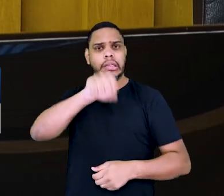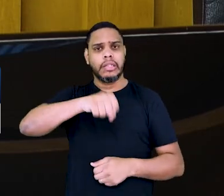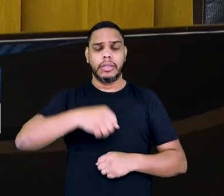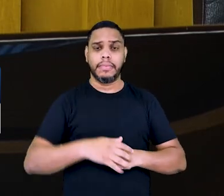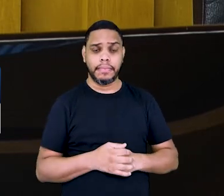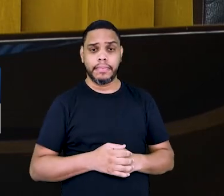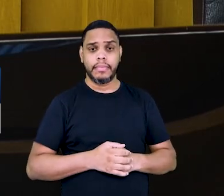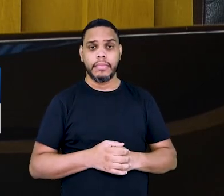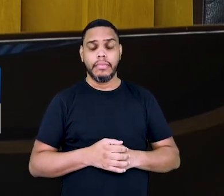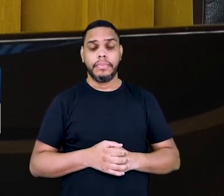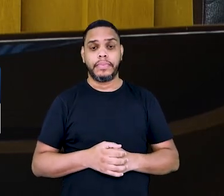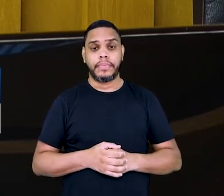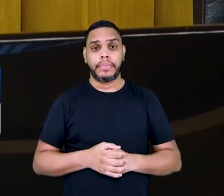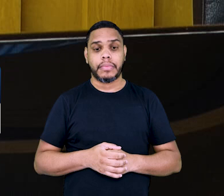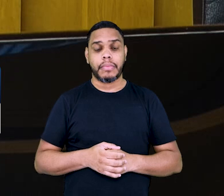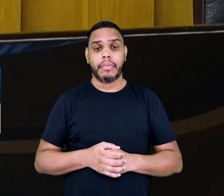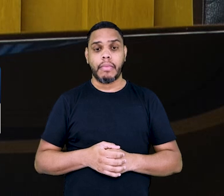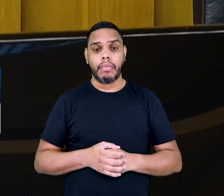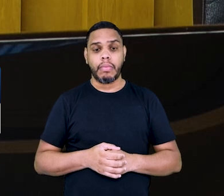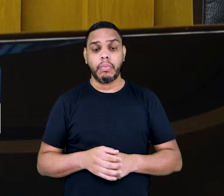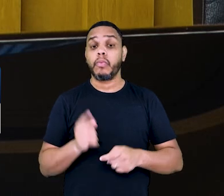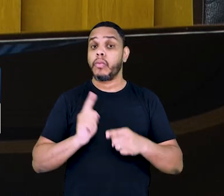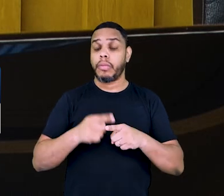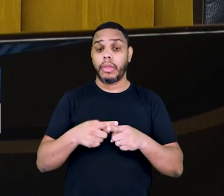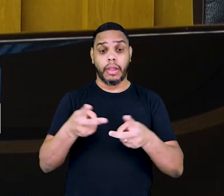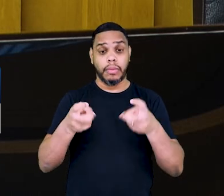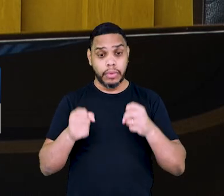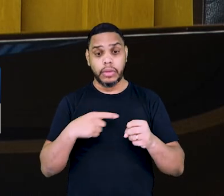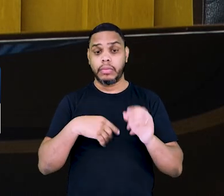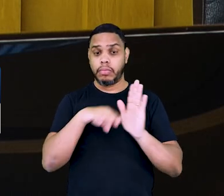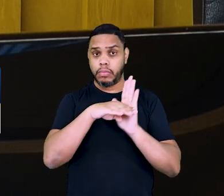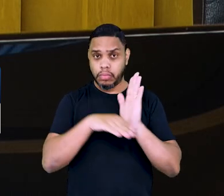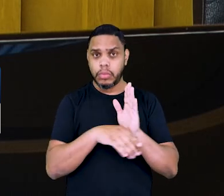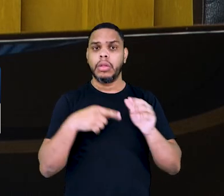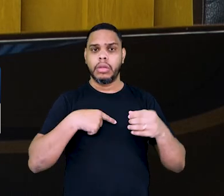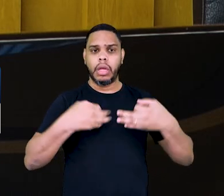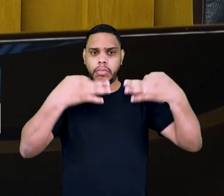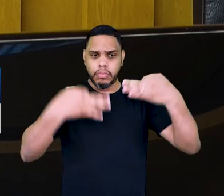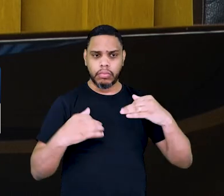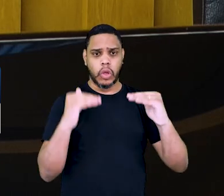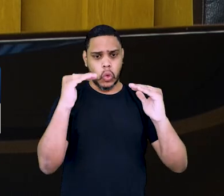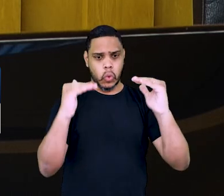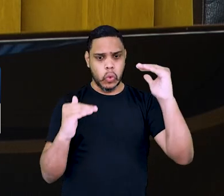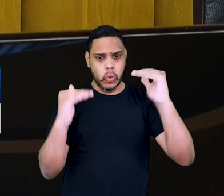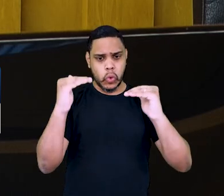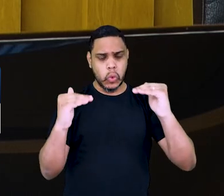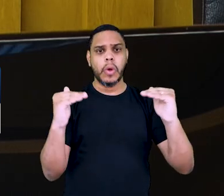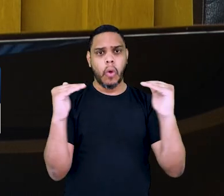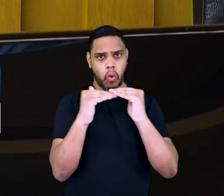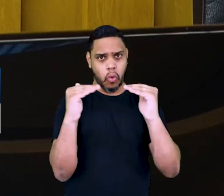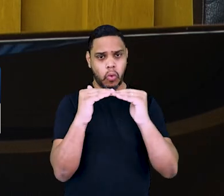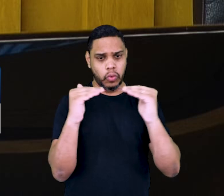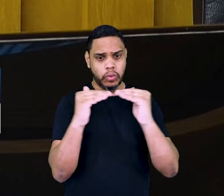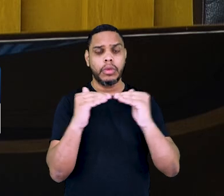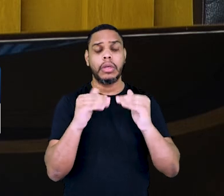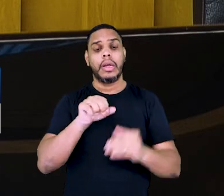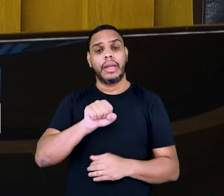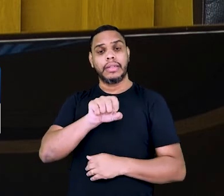na verdade, de observância dos princípios da razoabilidade e da proporcionalidade, e a SDI